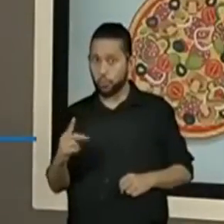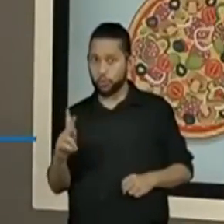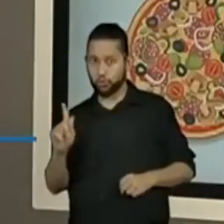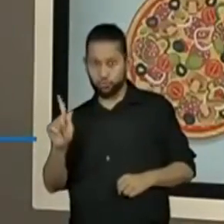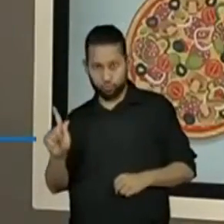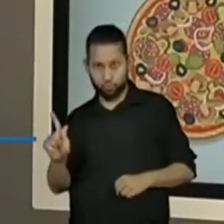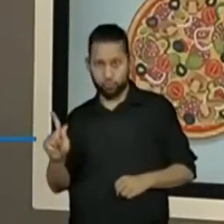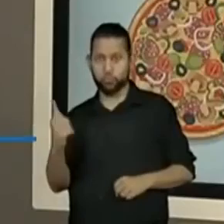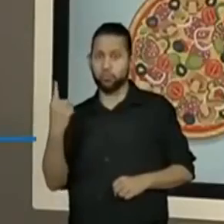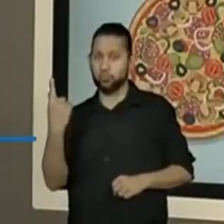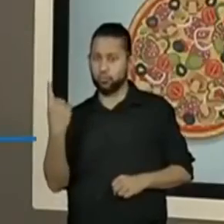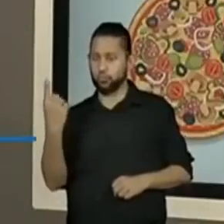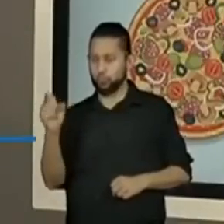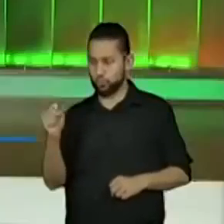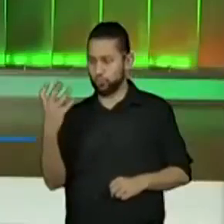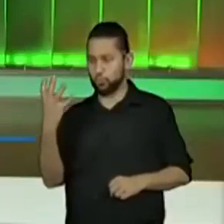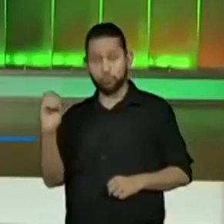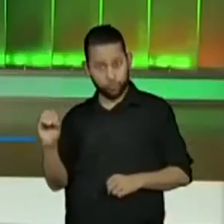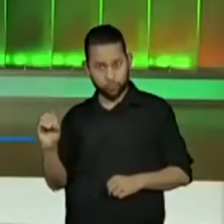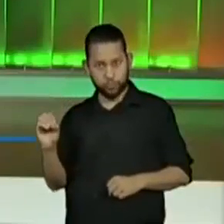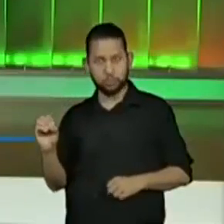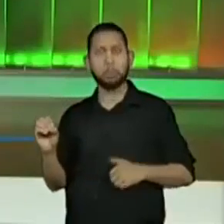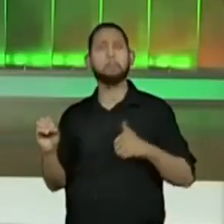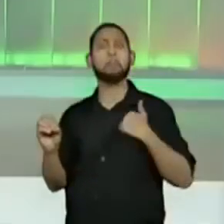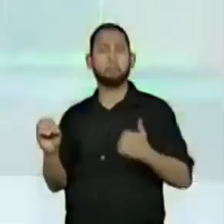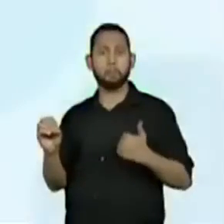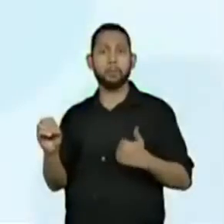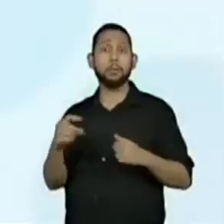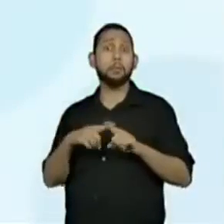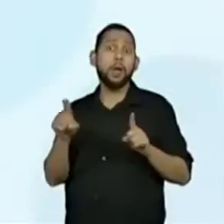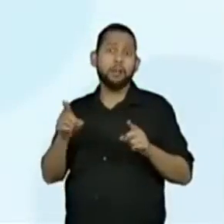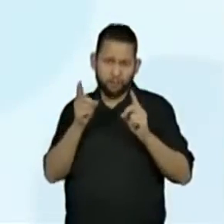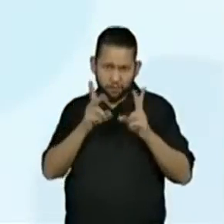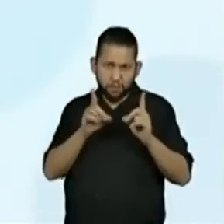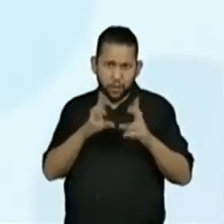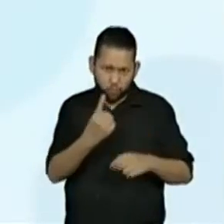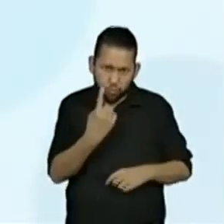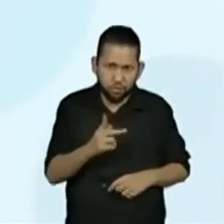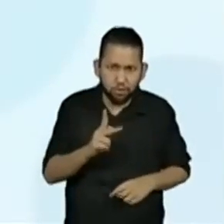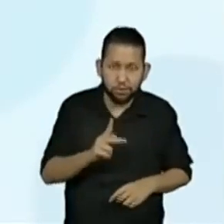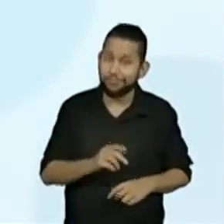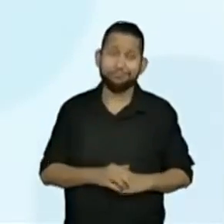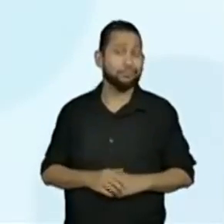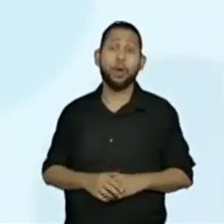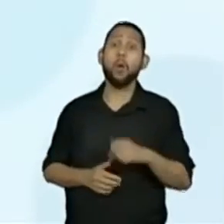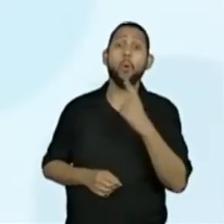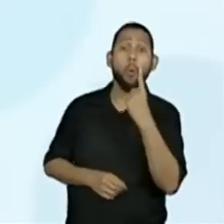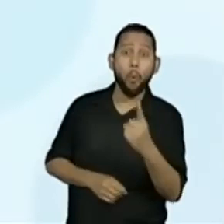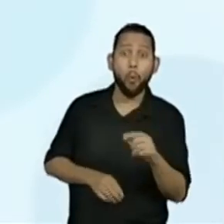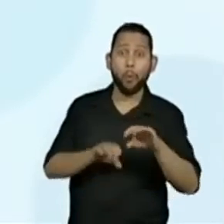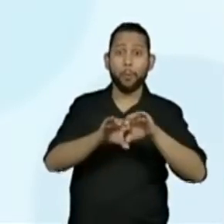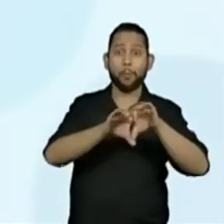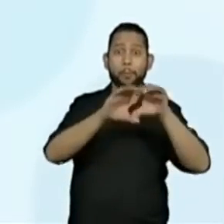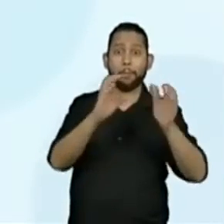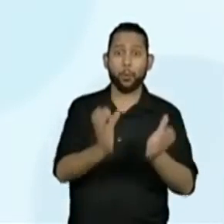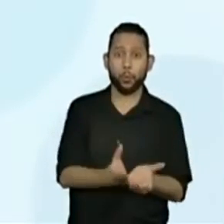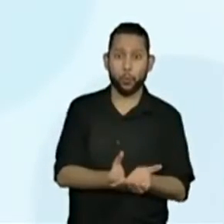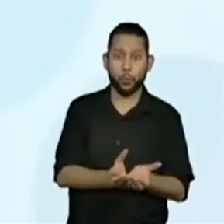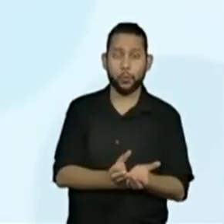de linguiça certo então eu tenho que fazer duas vezes